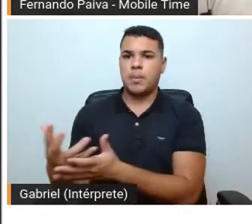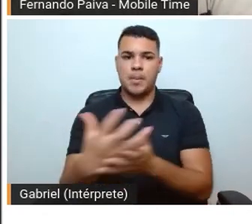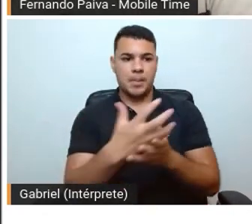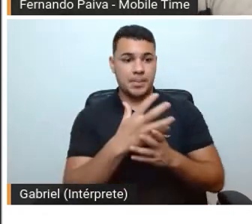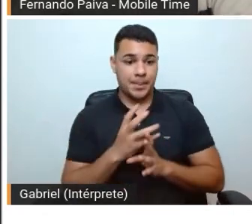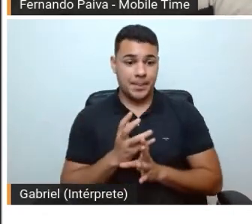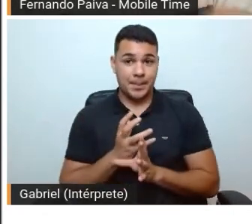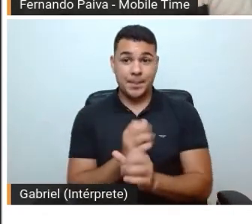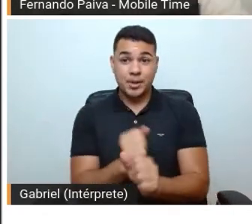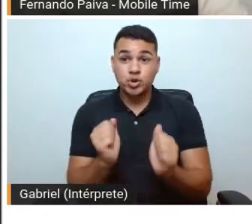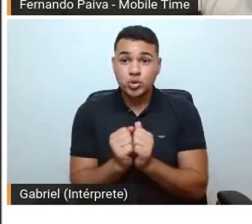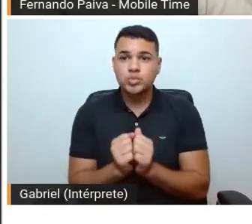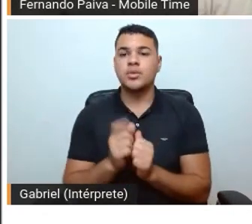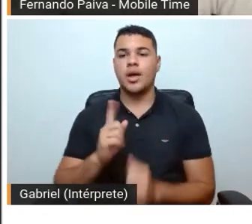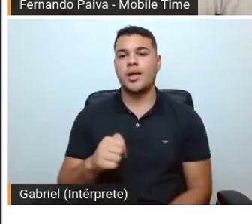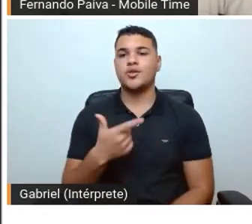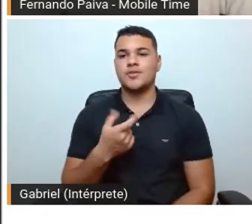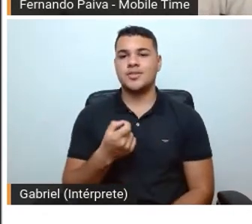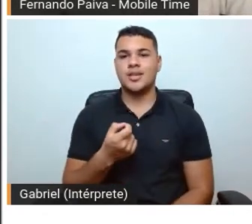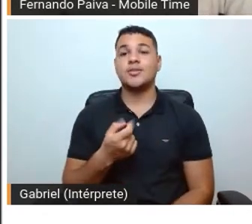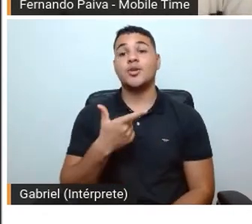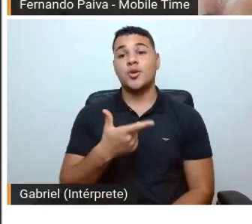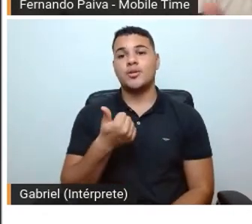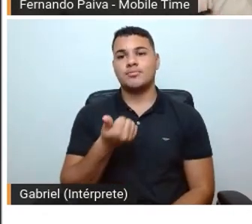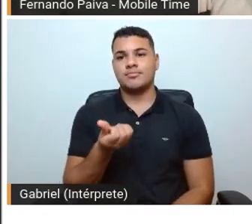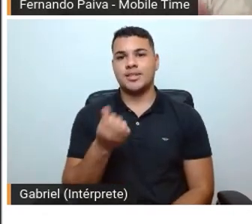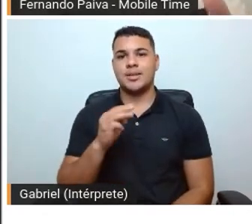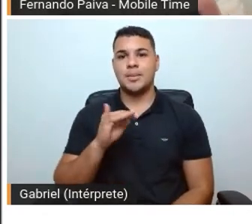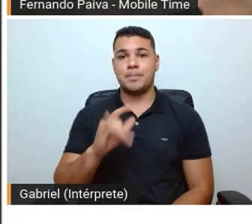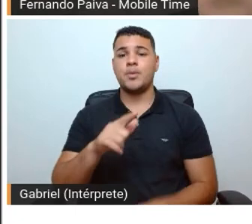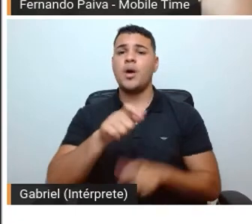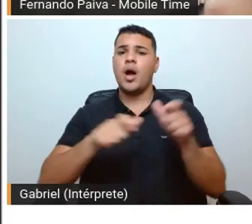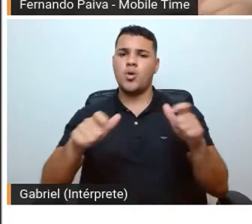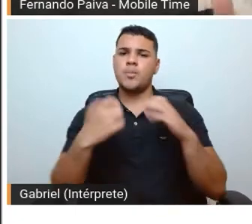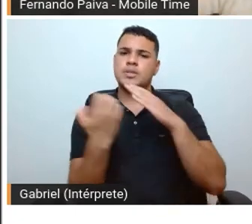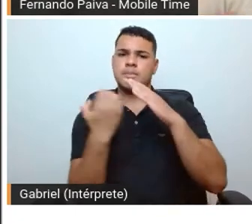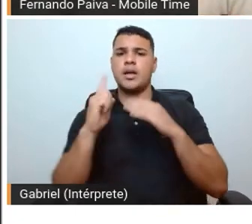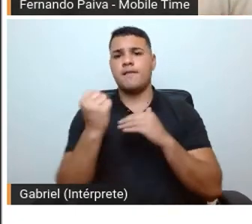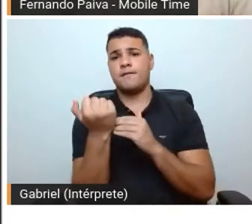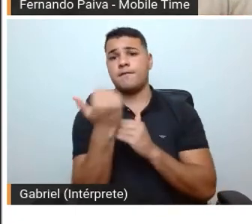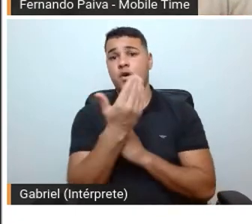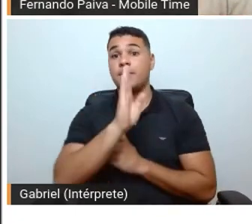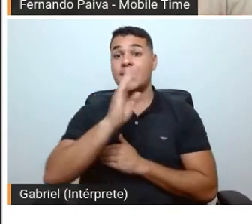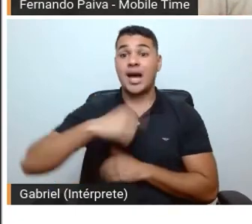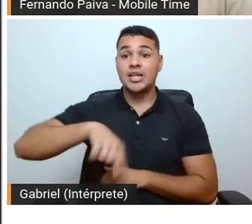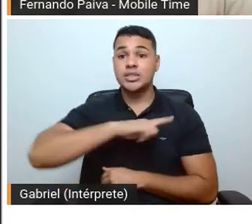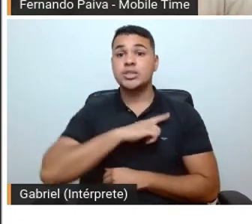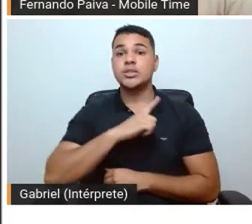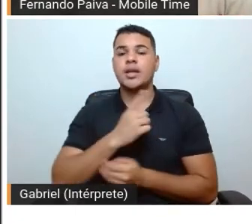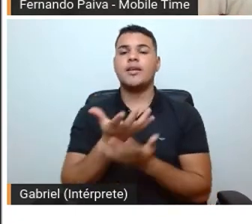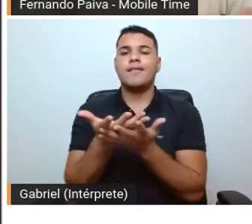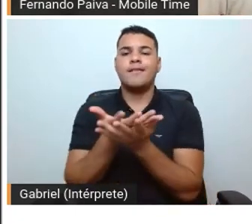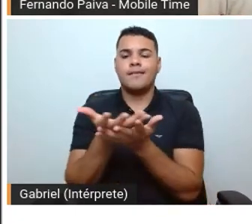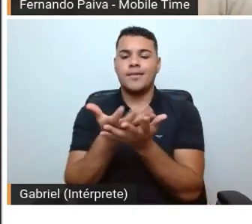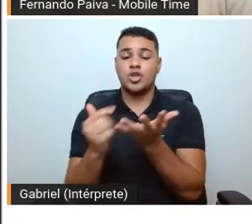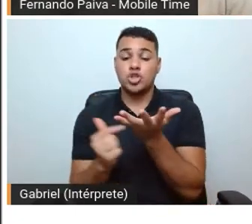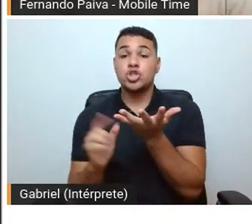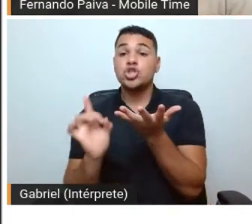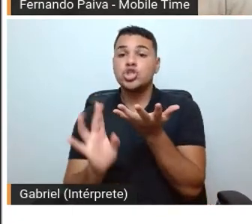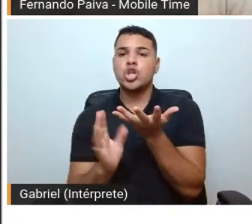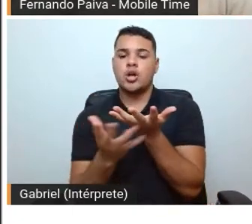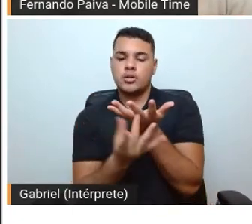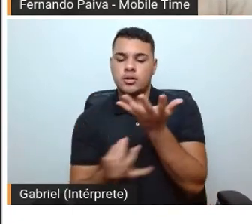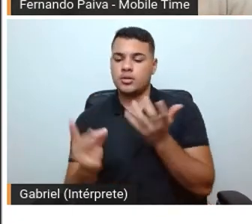Brasil mercado brasileiro porque tem que ter internacional que responde essa pesquisa no gente pede que os números sejam somente é referente ao mercado